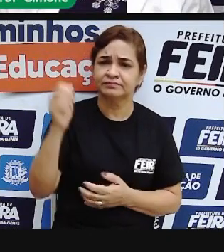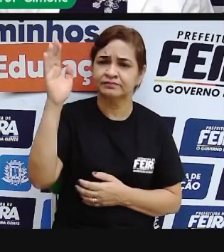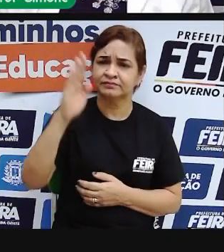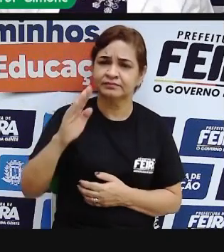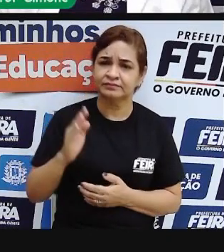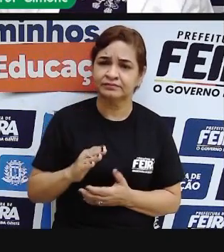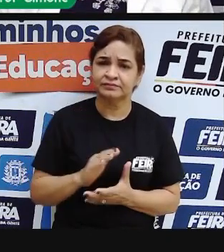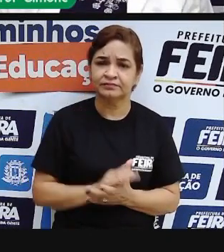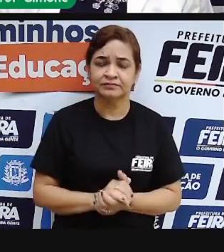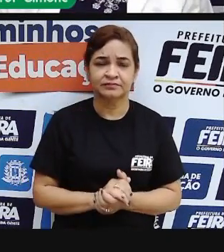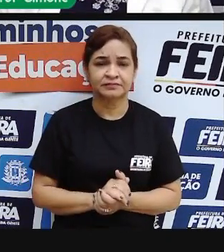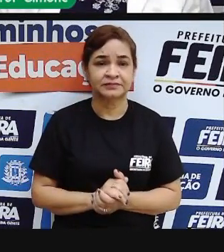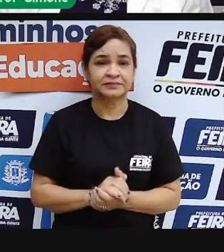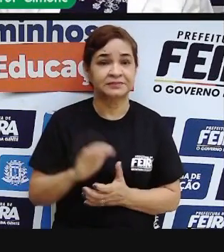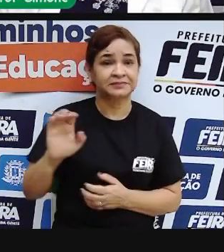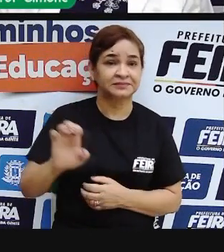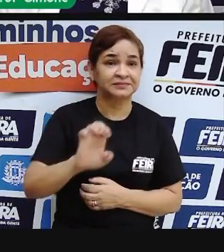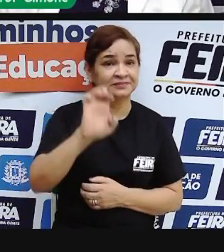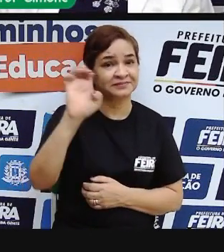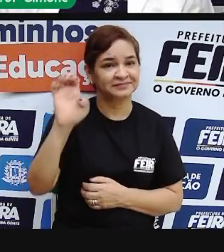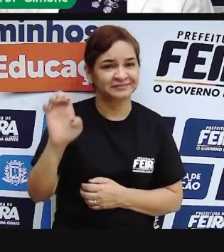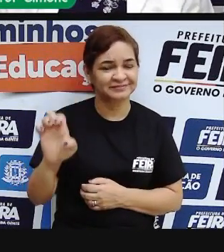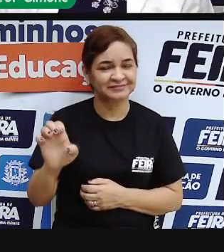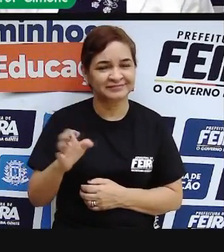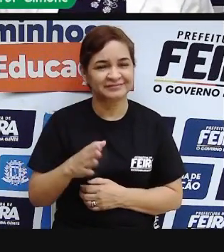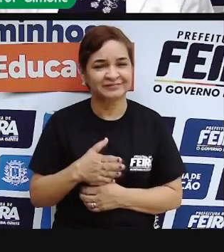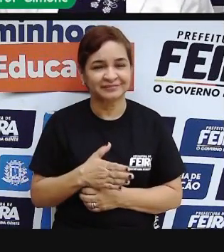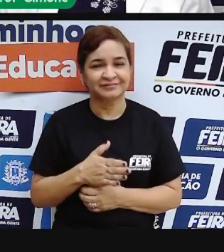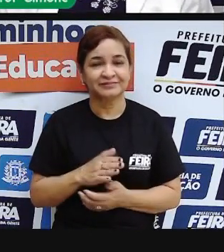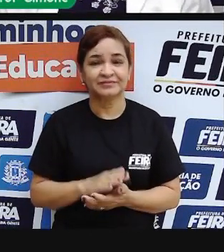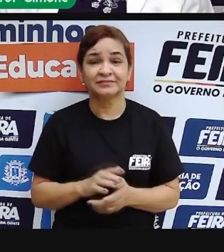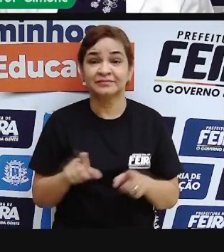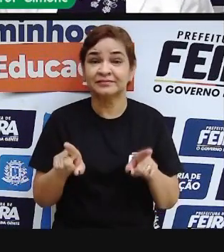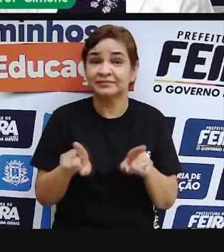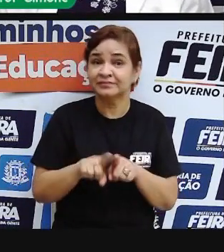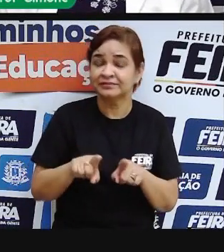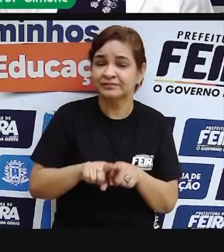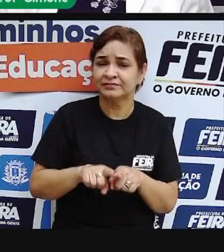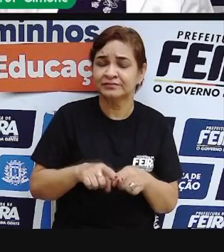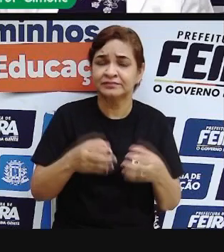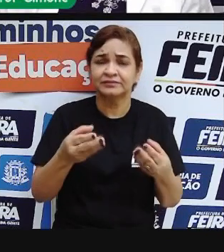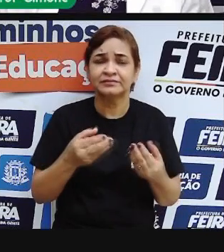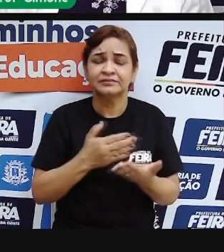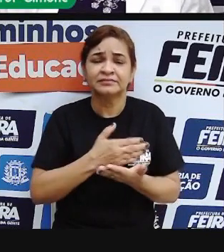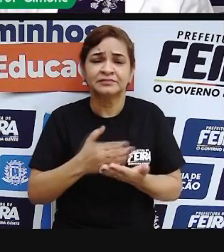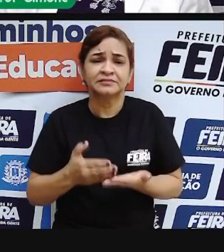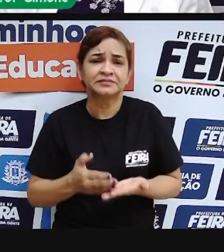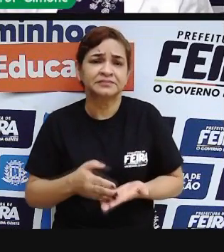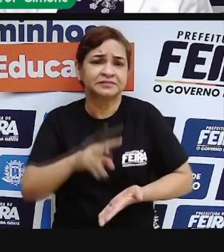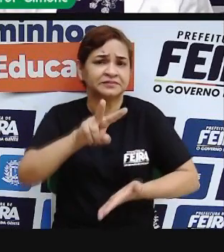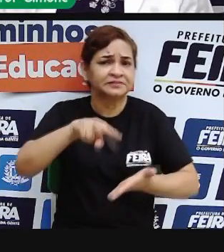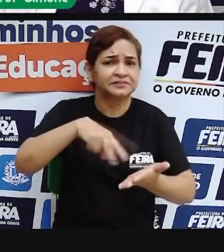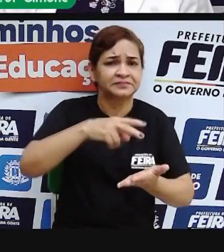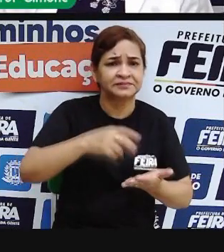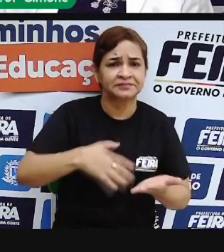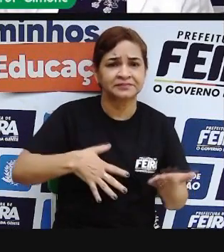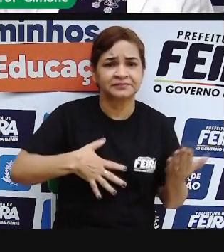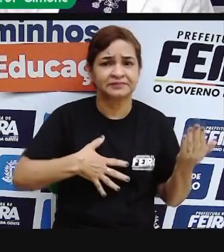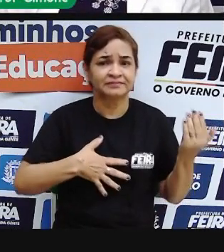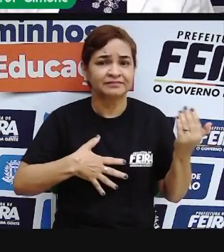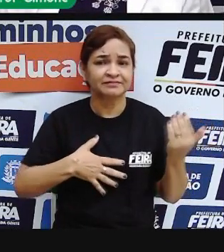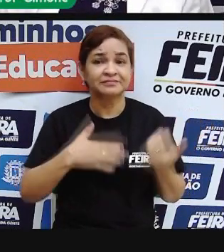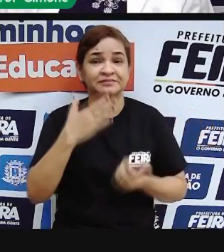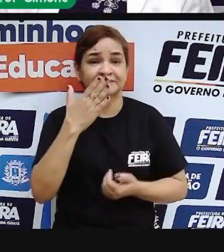tradição tipicamente nordestina, e vamos descobrir um pouquinho da origem das quadrilhas, do forró e das